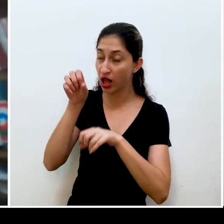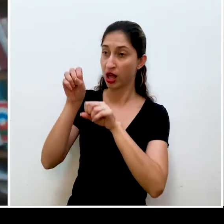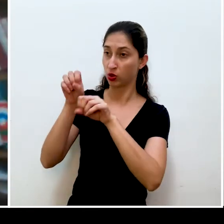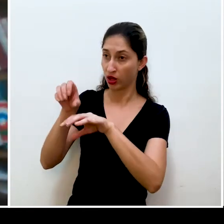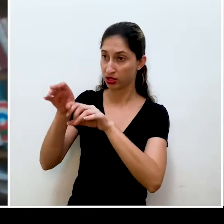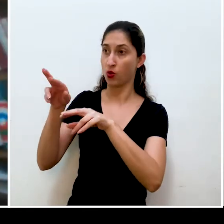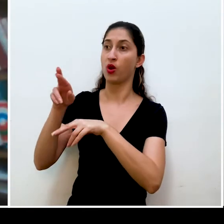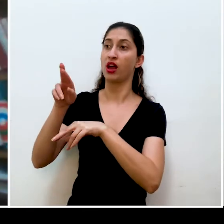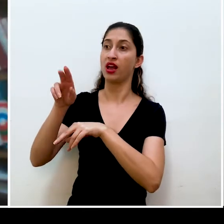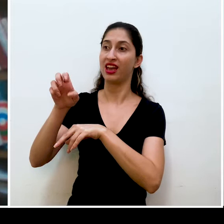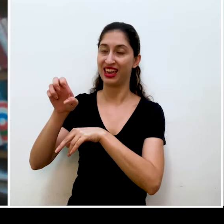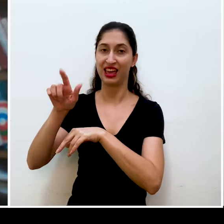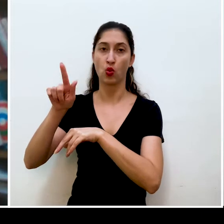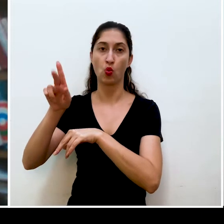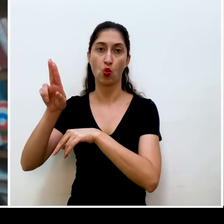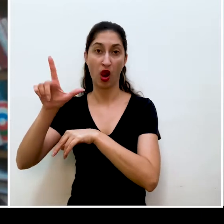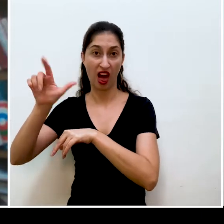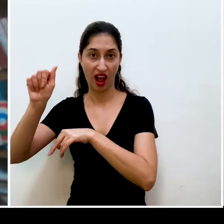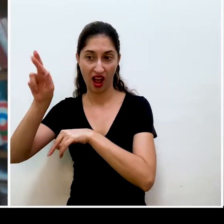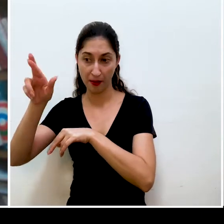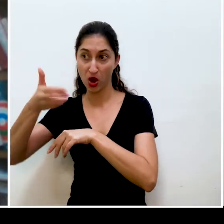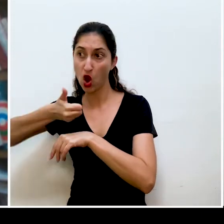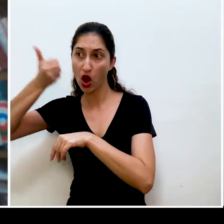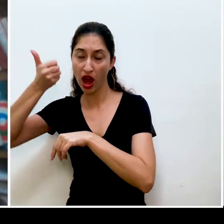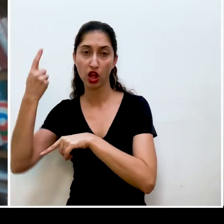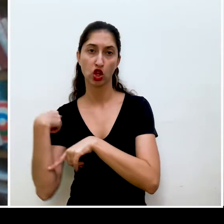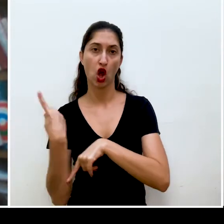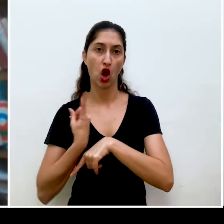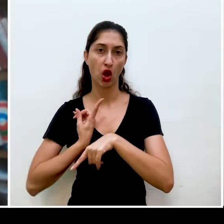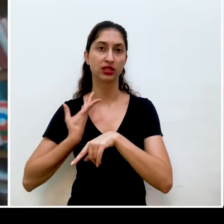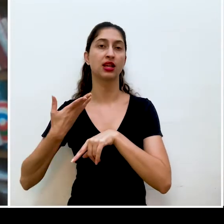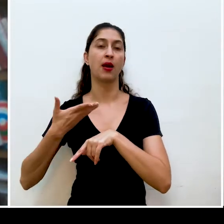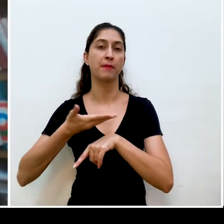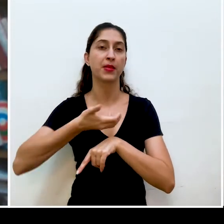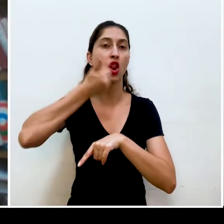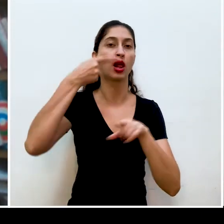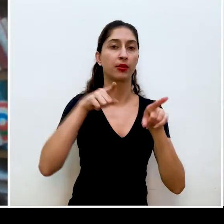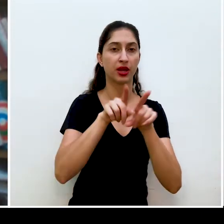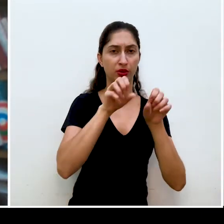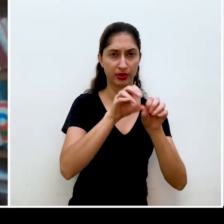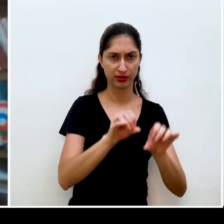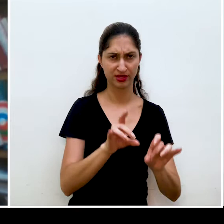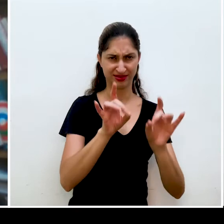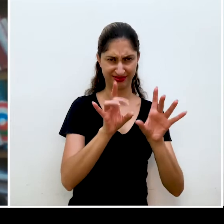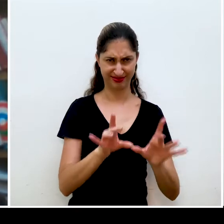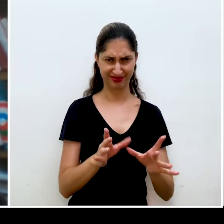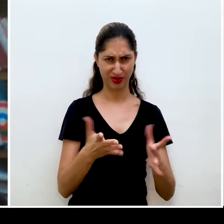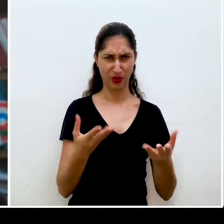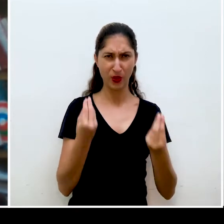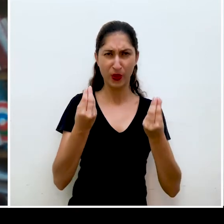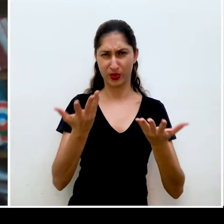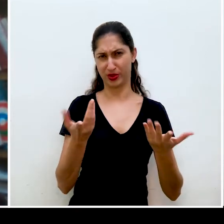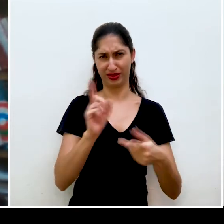melhoramos também. Nós temos que contribuir para a melhoria dela. Nós temos um compromisso. Então, vou esperar até o momento. Olha, já que os